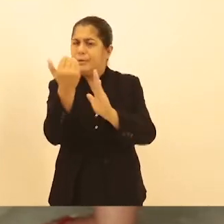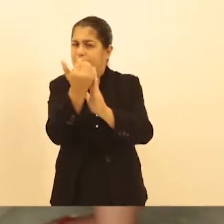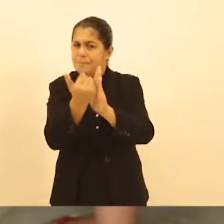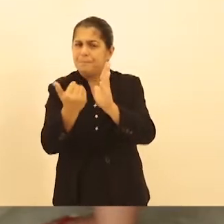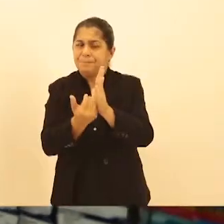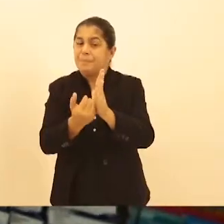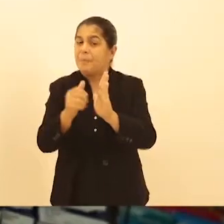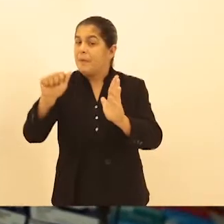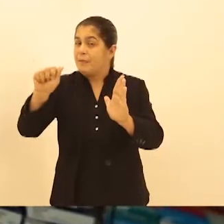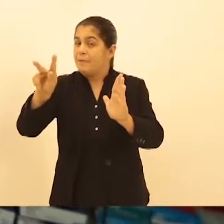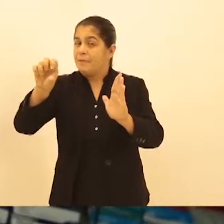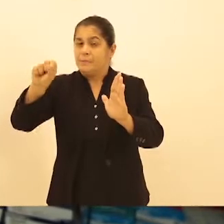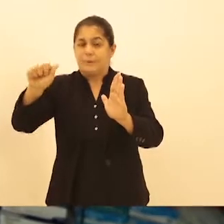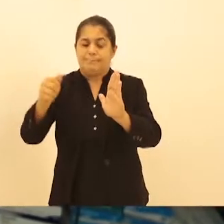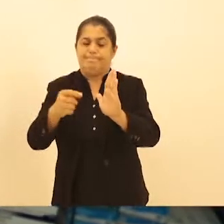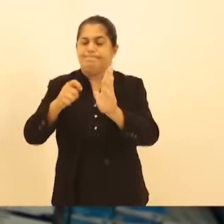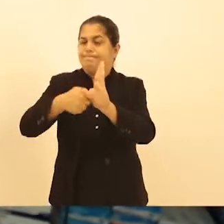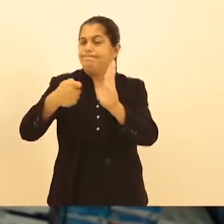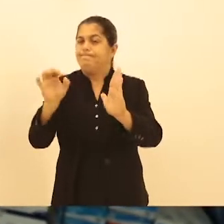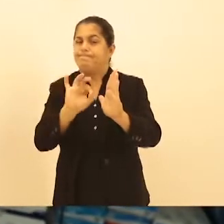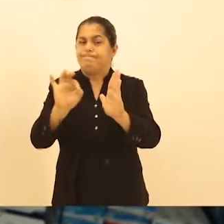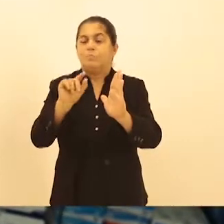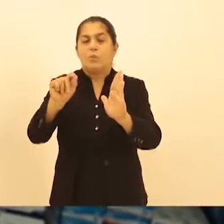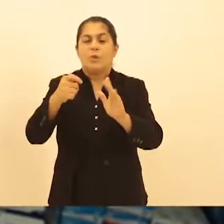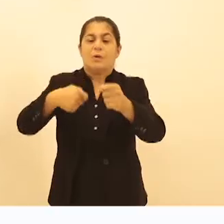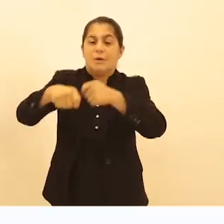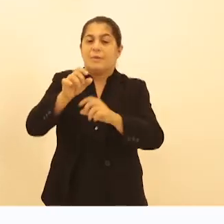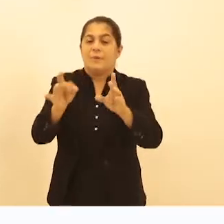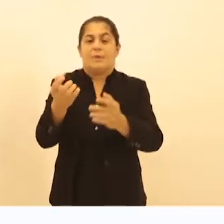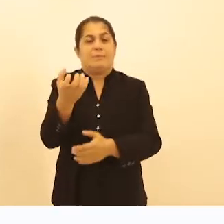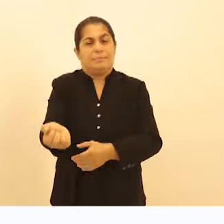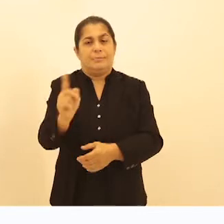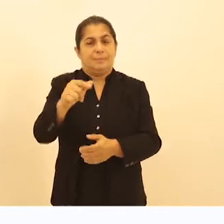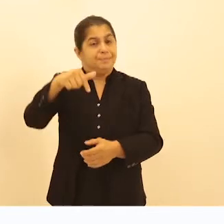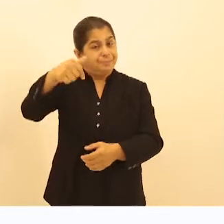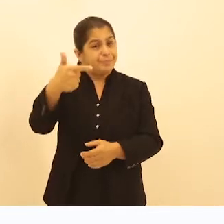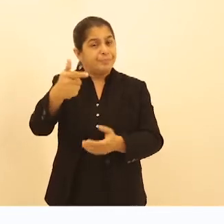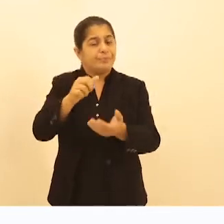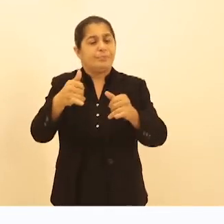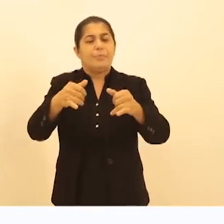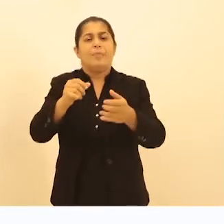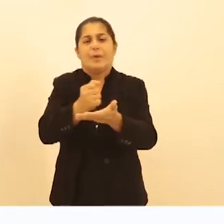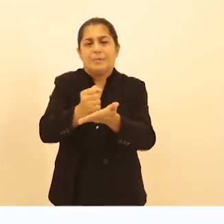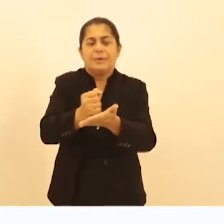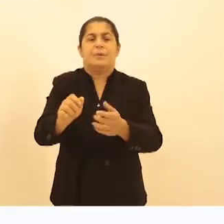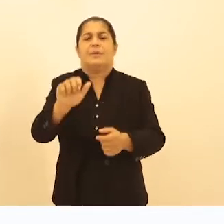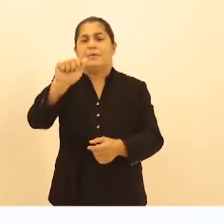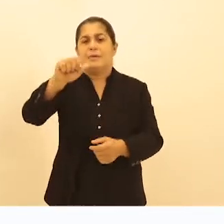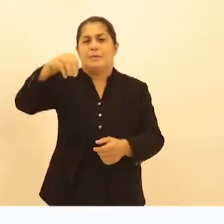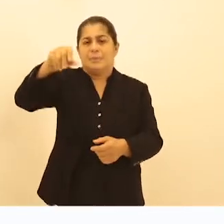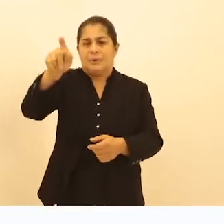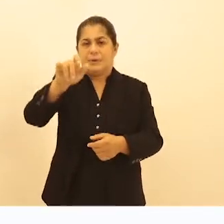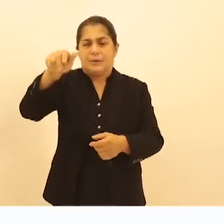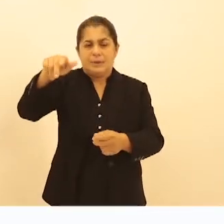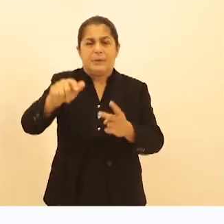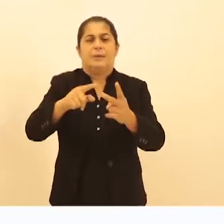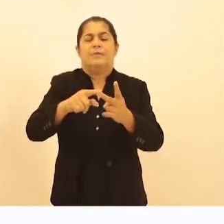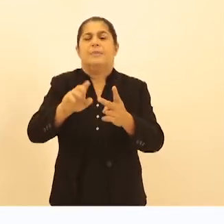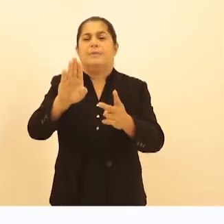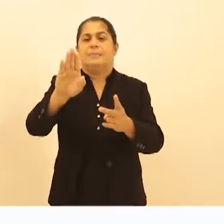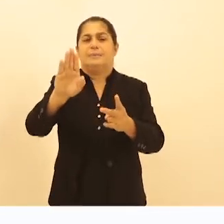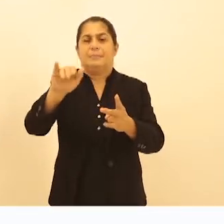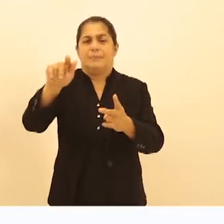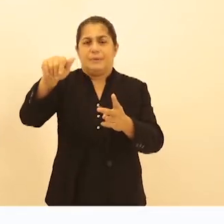autorização da anvisa para a fabricação ou comercialização 72 medicamentos como amoxilina bicarbonato de